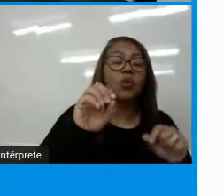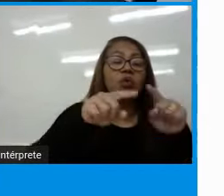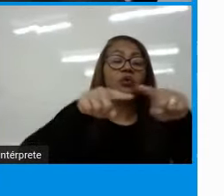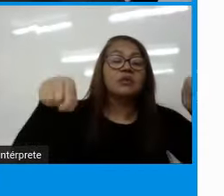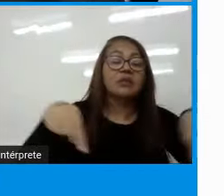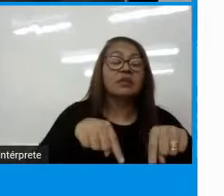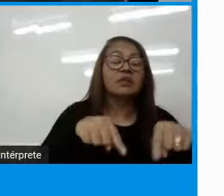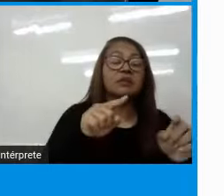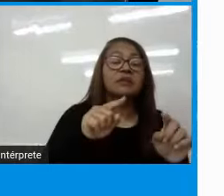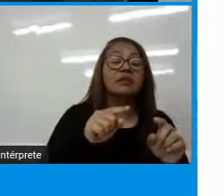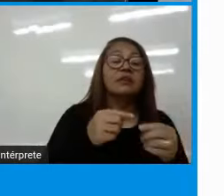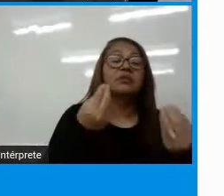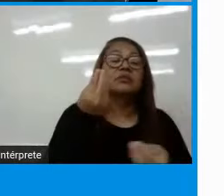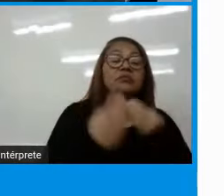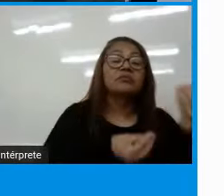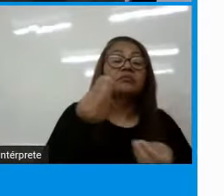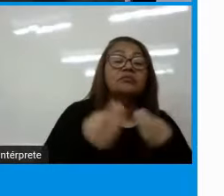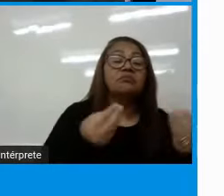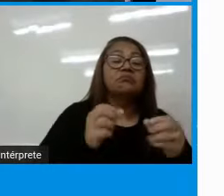fazer